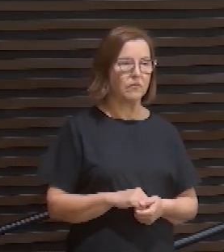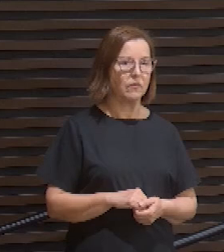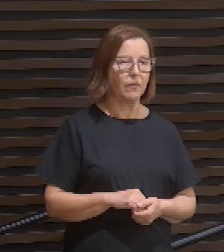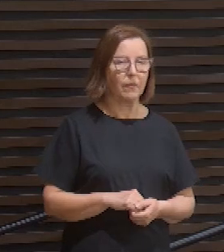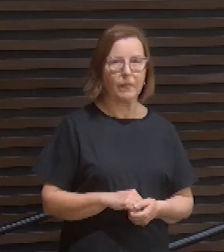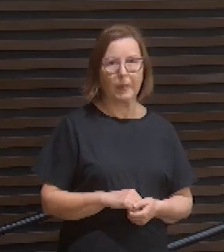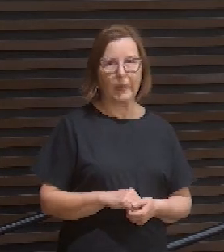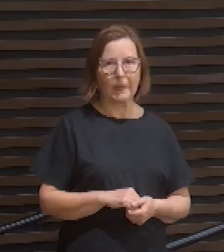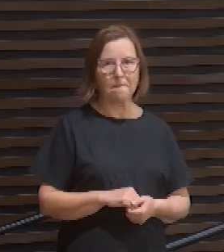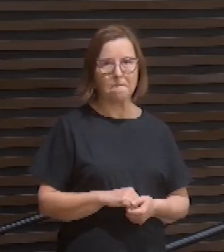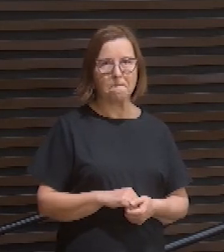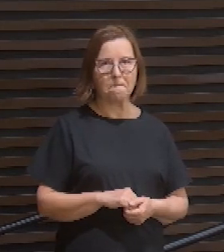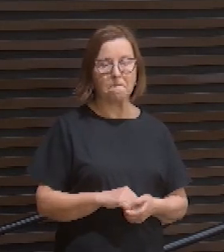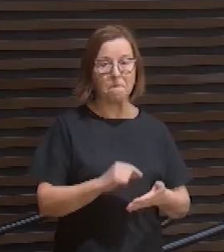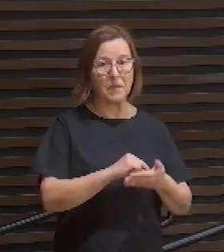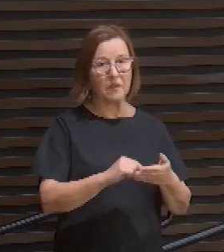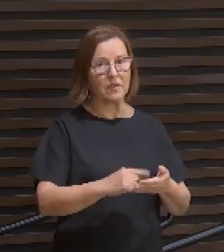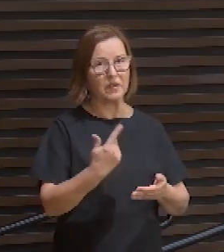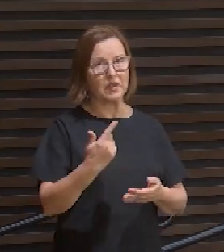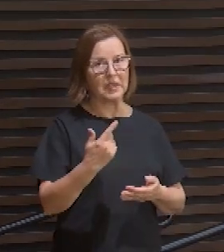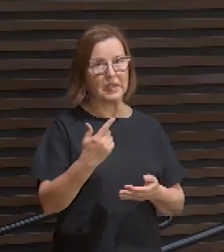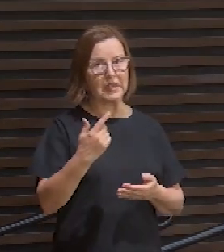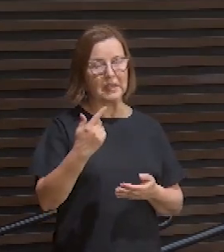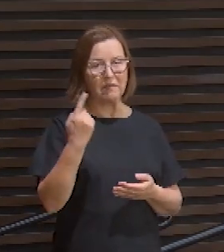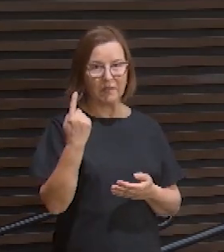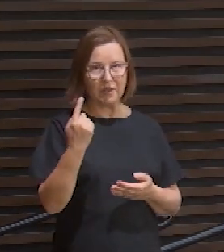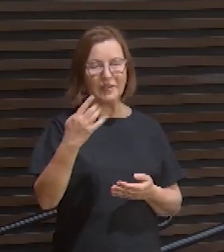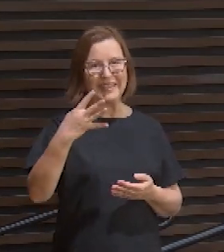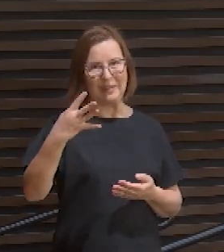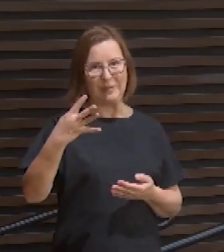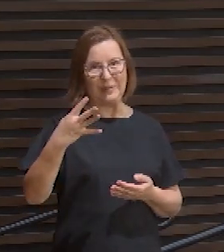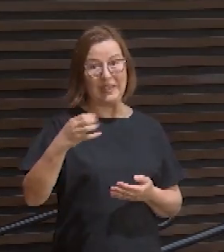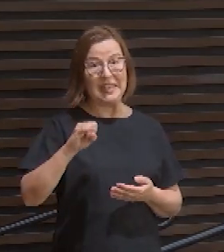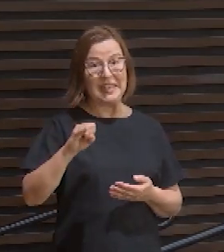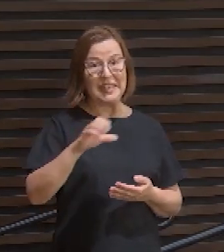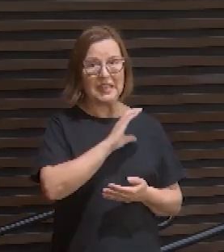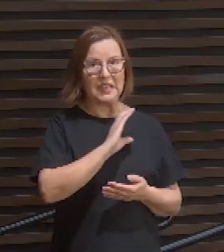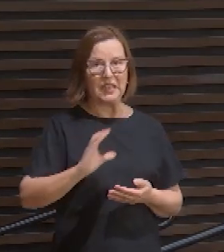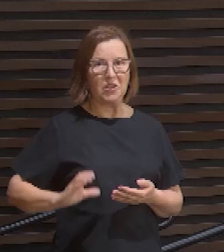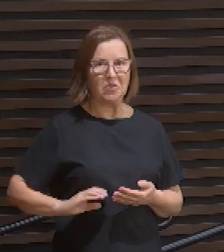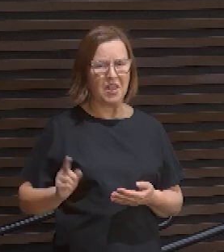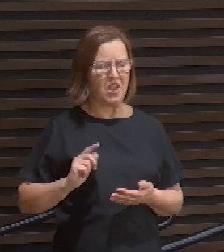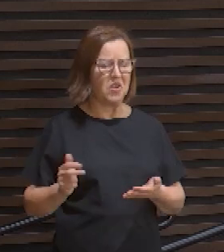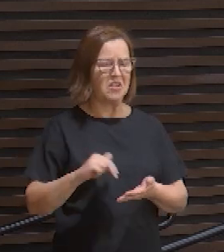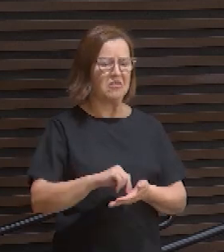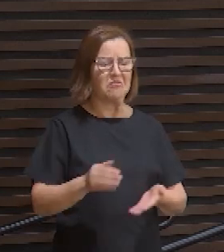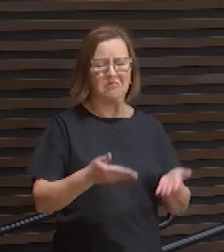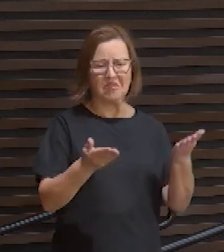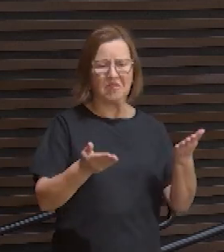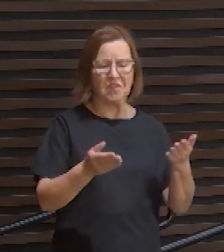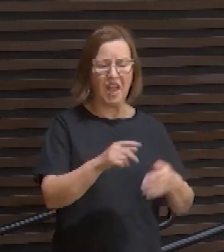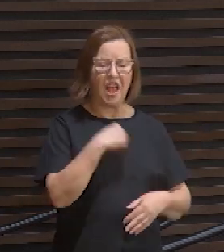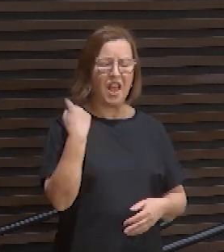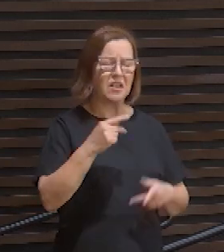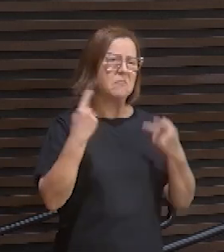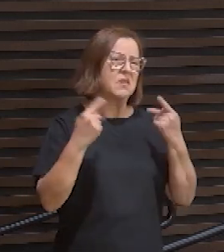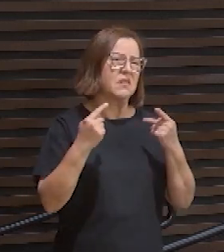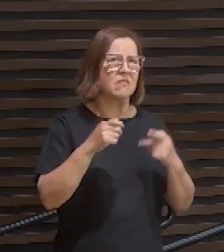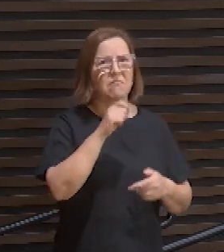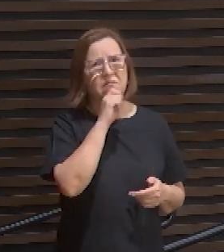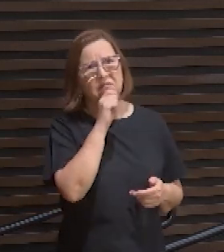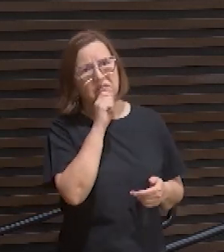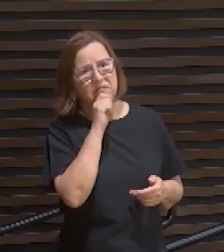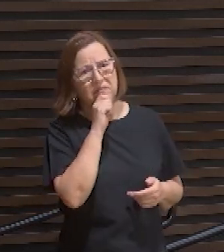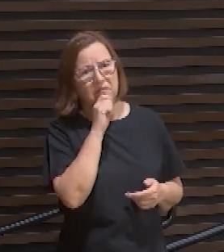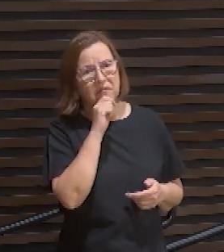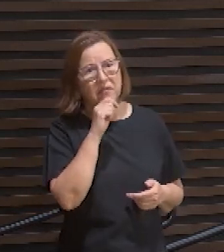e terceira, verso 14. Se Cristo não ressuscitou, é vã a nossa pregação e vã a vossa fé.